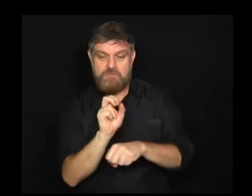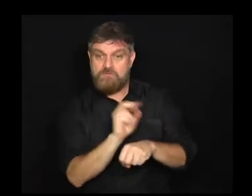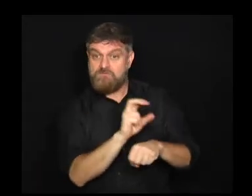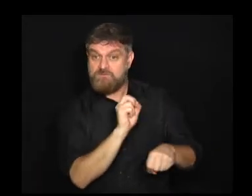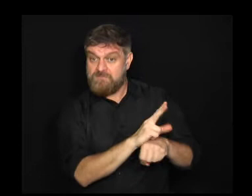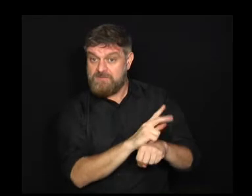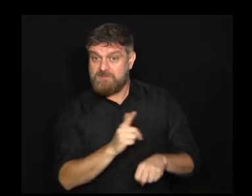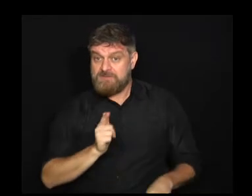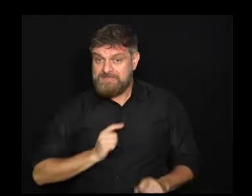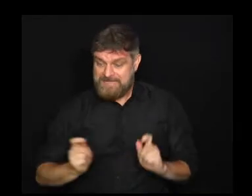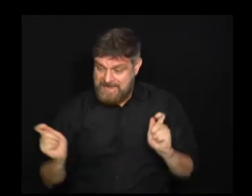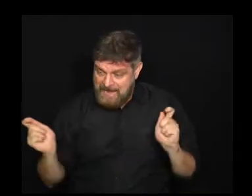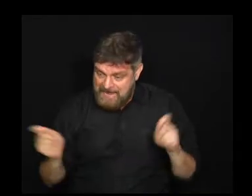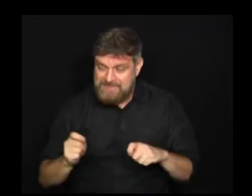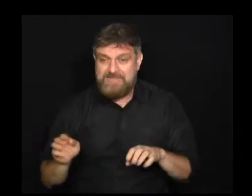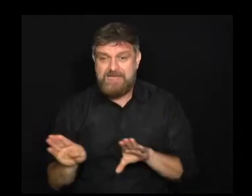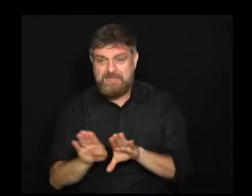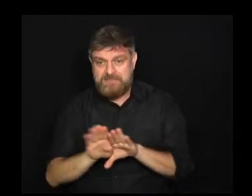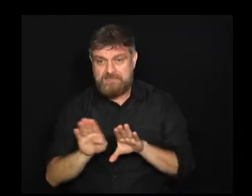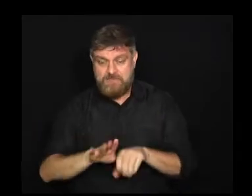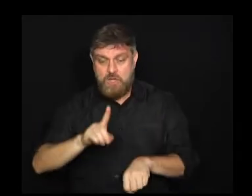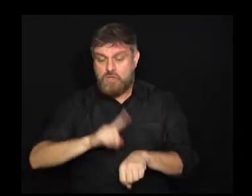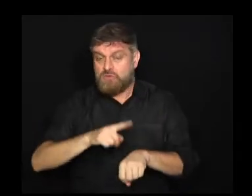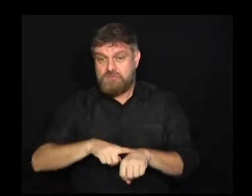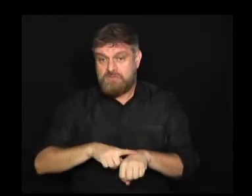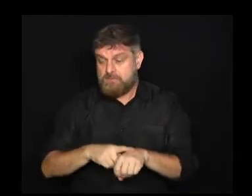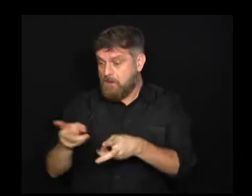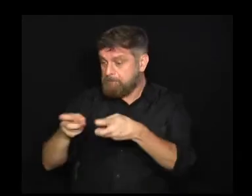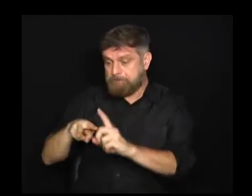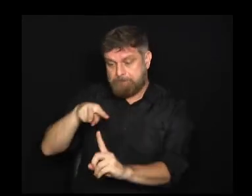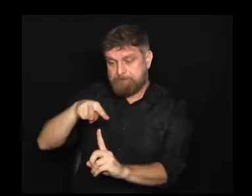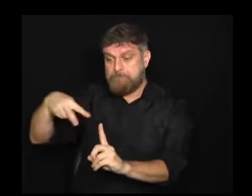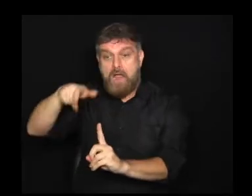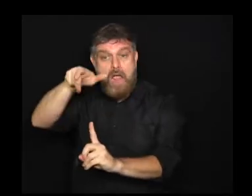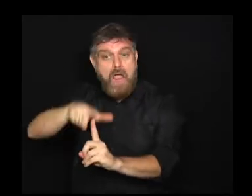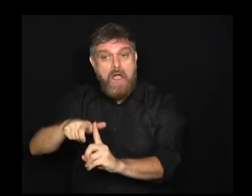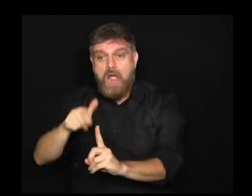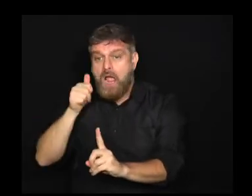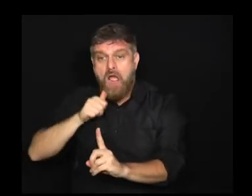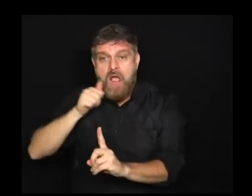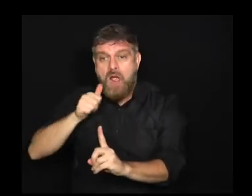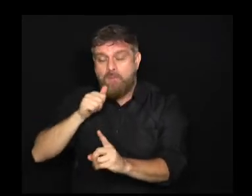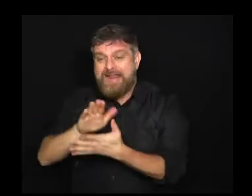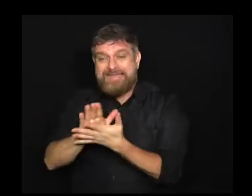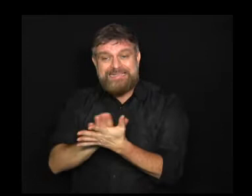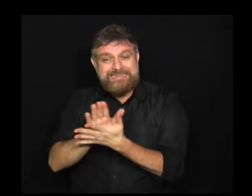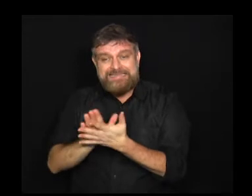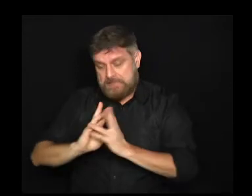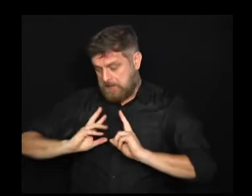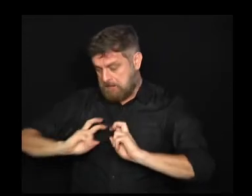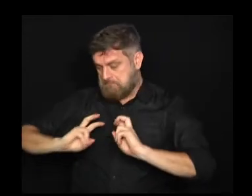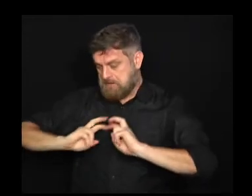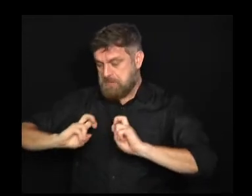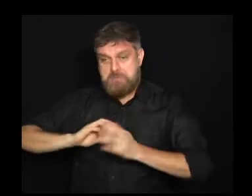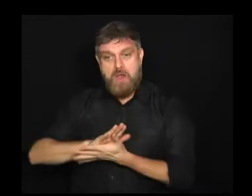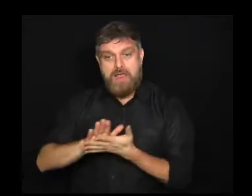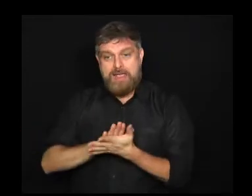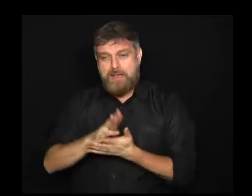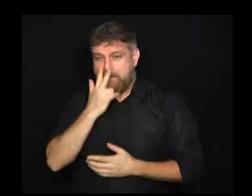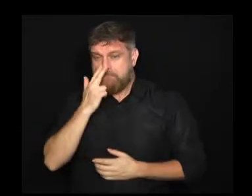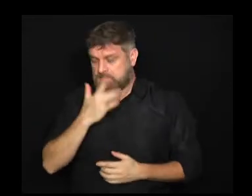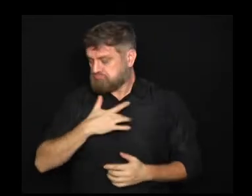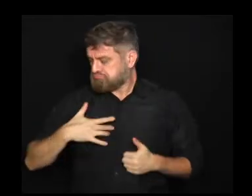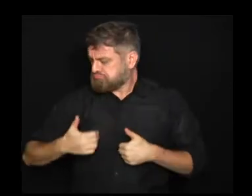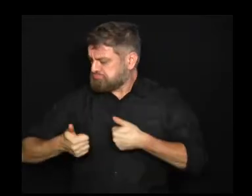de transmitir, inclusive no período ainda que o paciente não tem sintomas específicos, tá